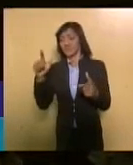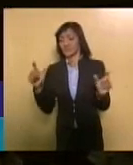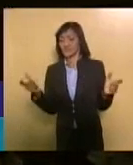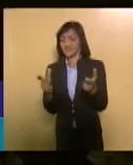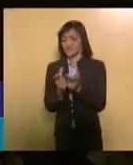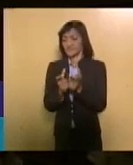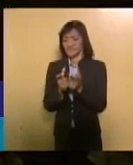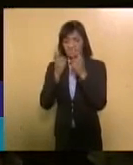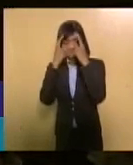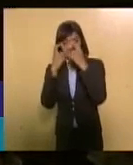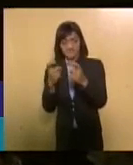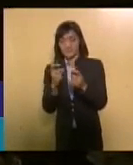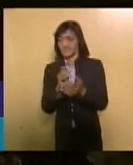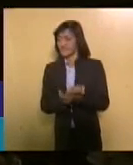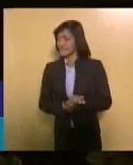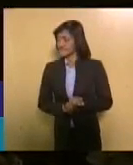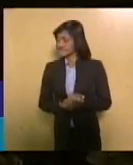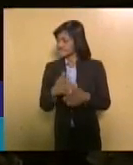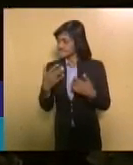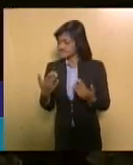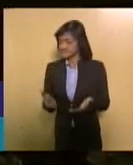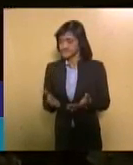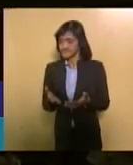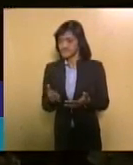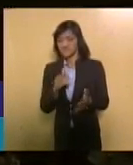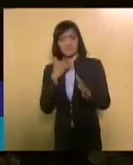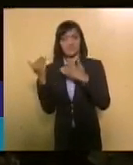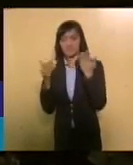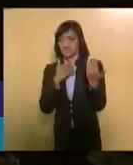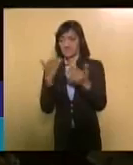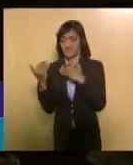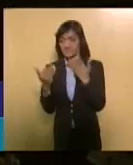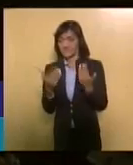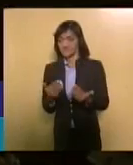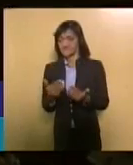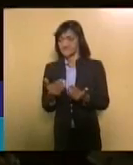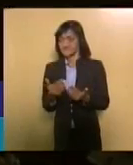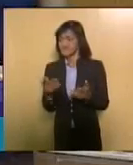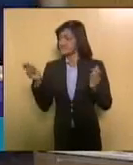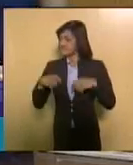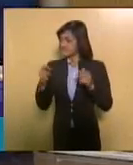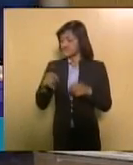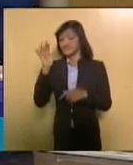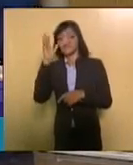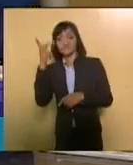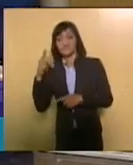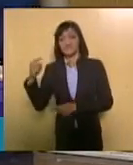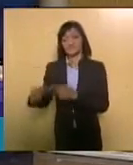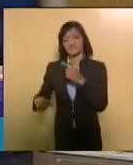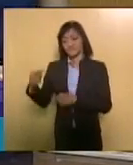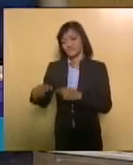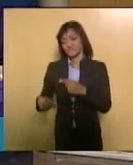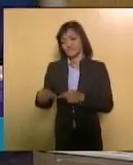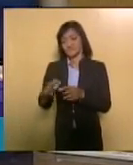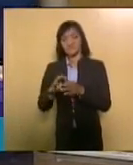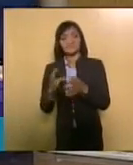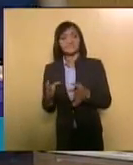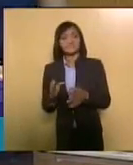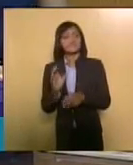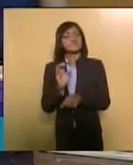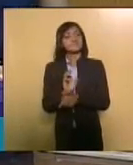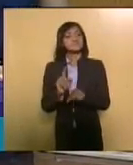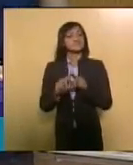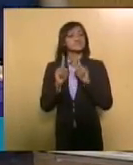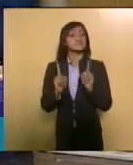violência então a violência os homicídios tem a ver com questões que eventualmente pode ter a ver com políticas públicas no âmbito do Estado